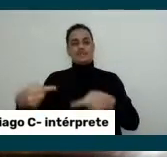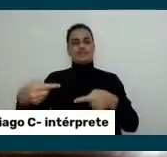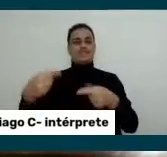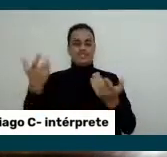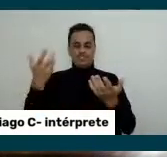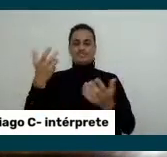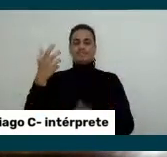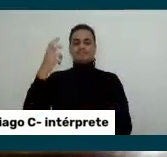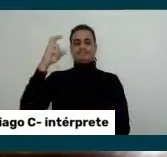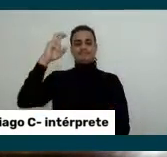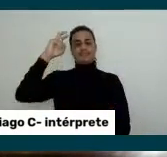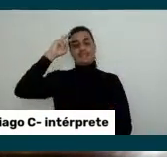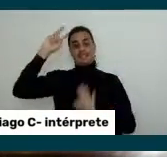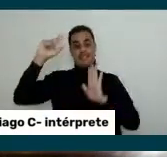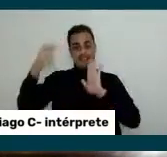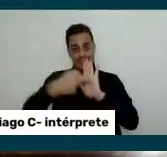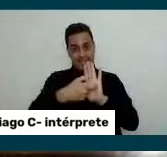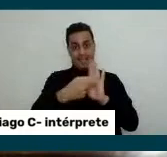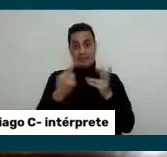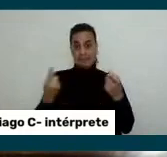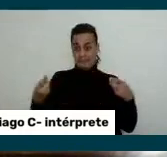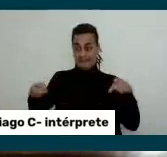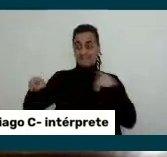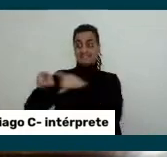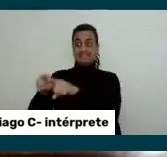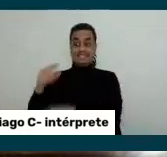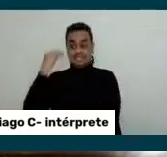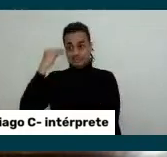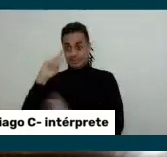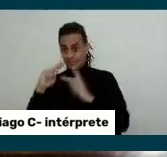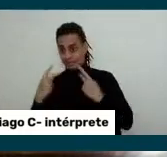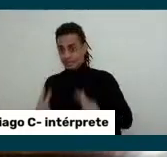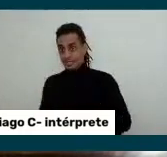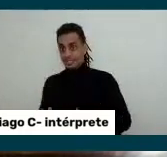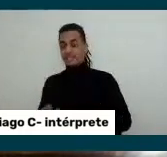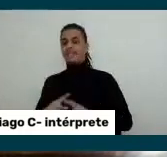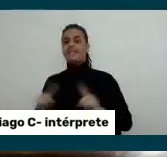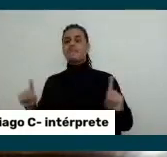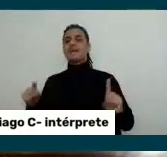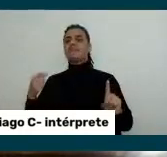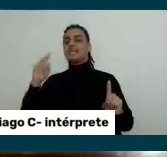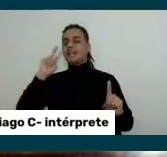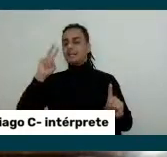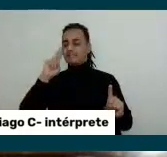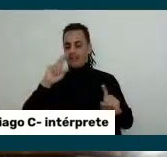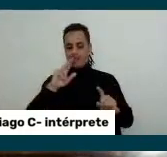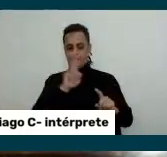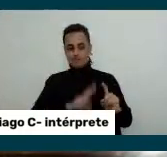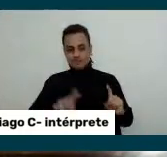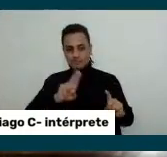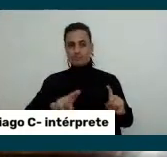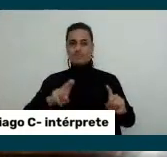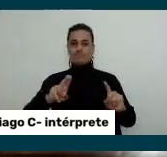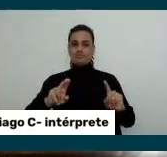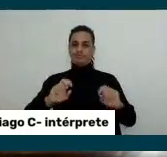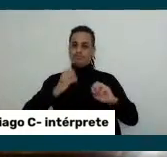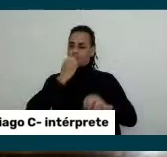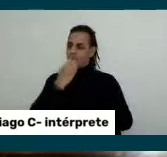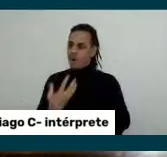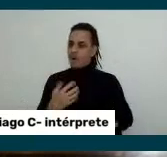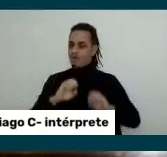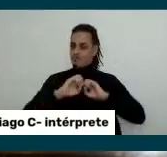parceira da experiência humana sem lembrar que a aplicação correta, boa, responsável da